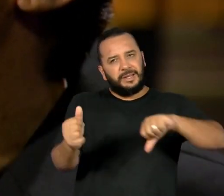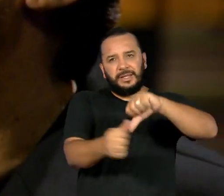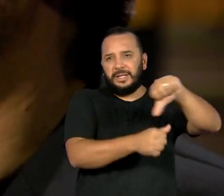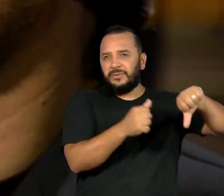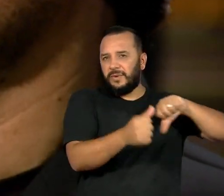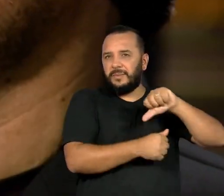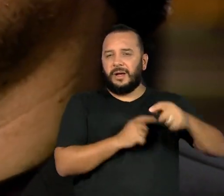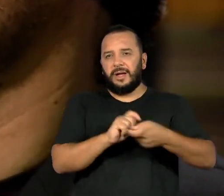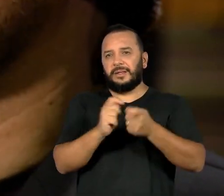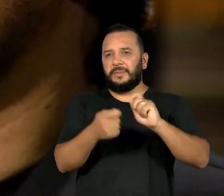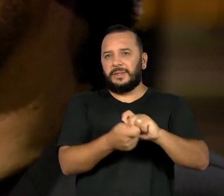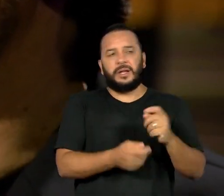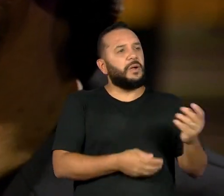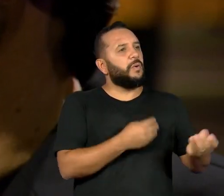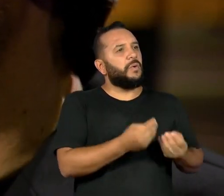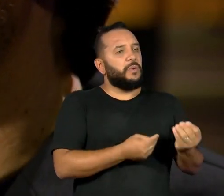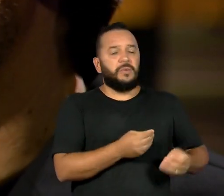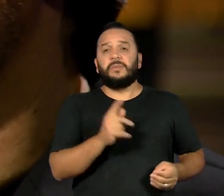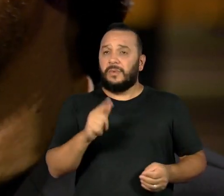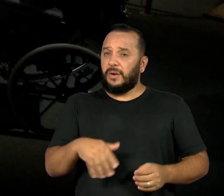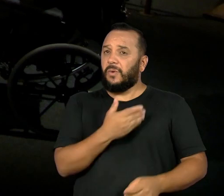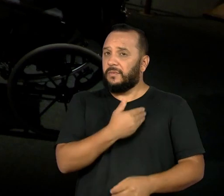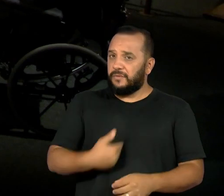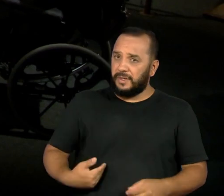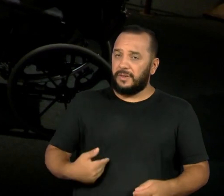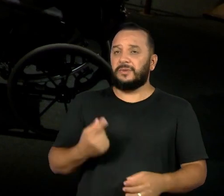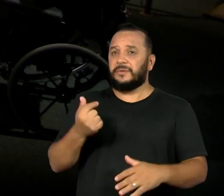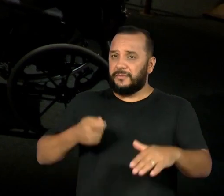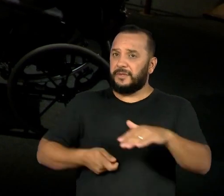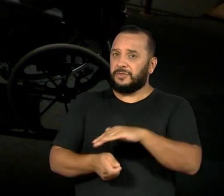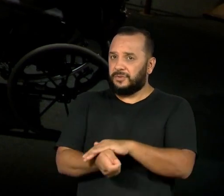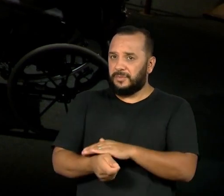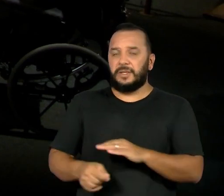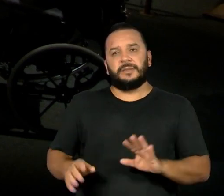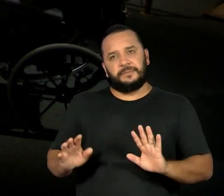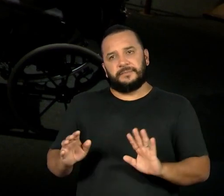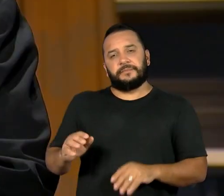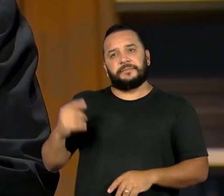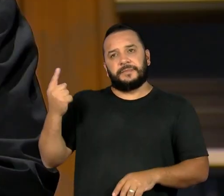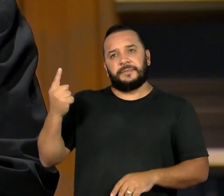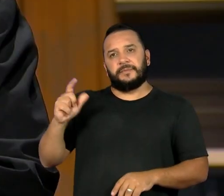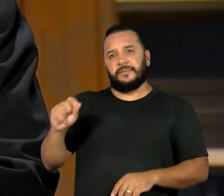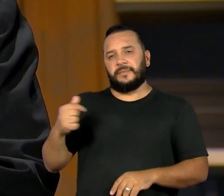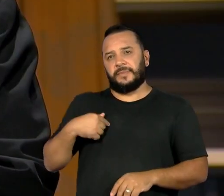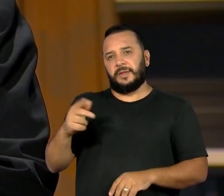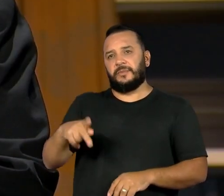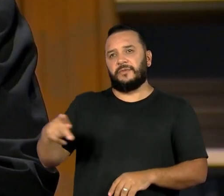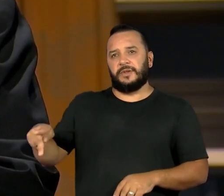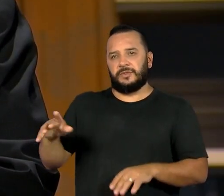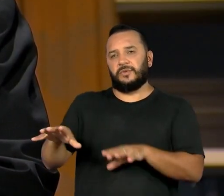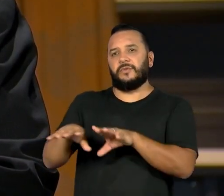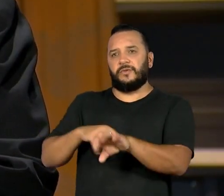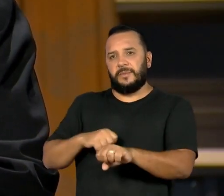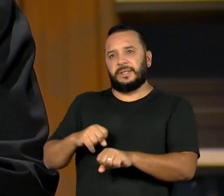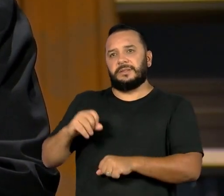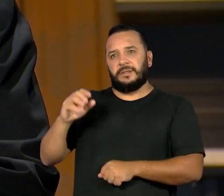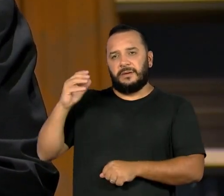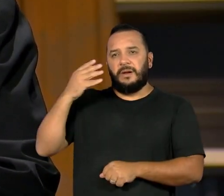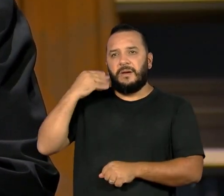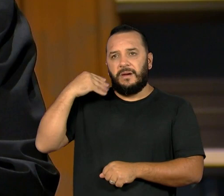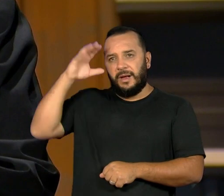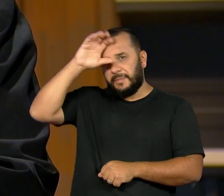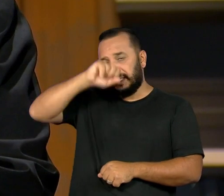Isso envolve política pública, isso envolve investimento. Então, formação de professores. Né? Eles pedem,